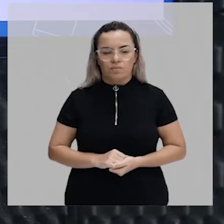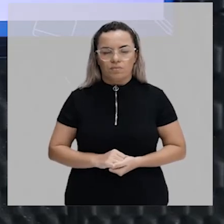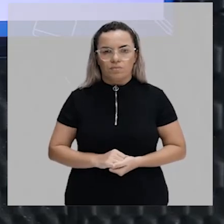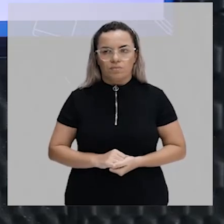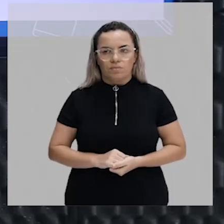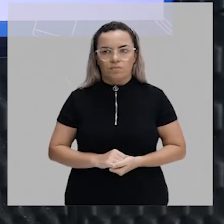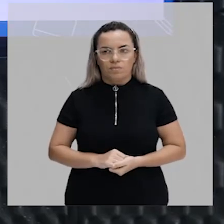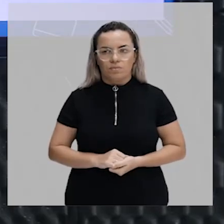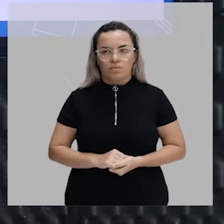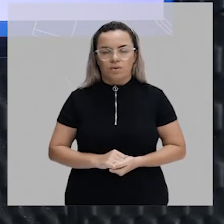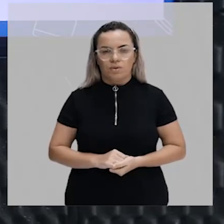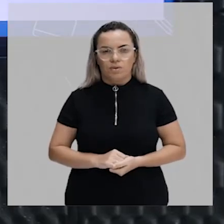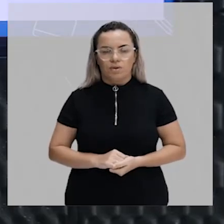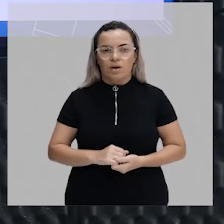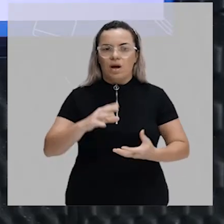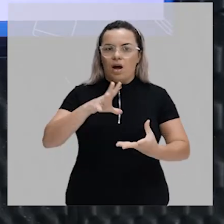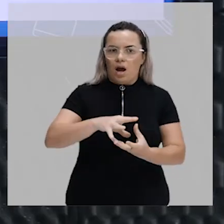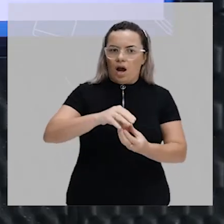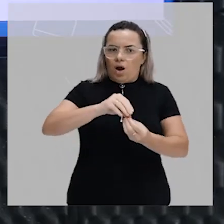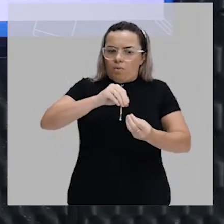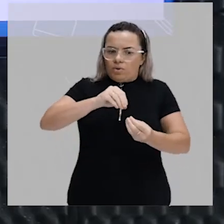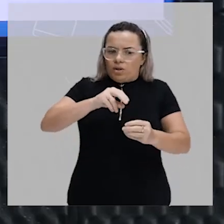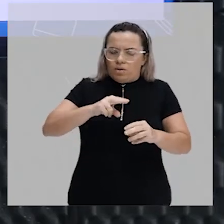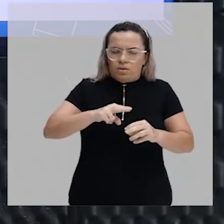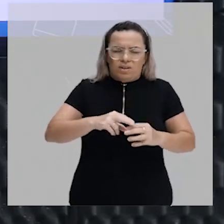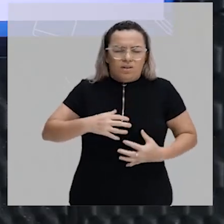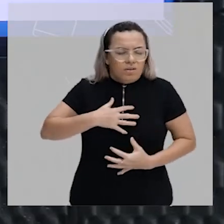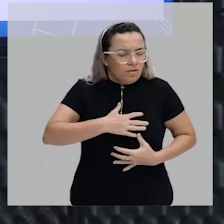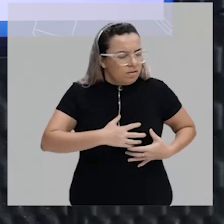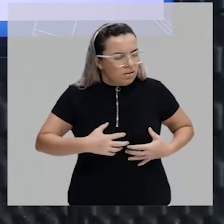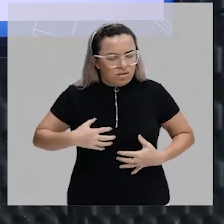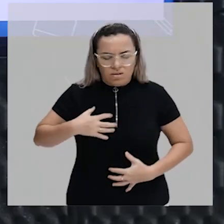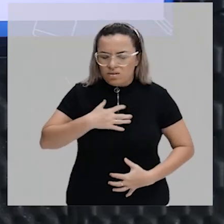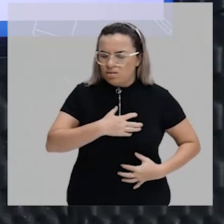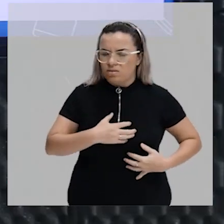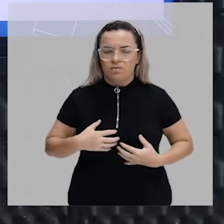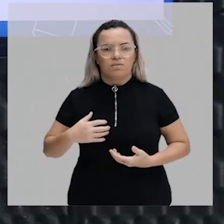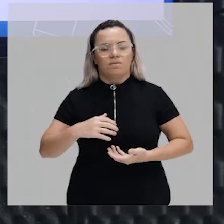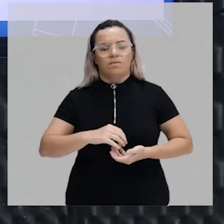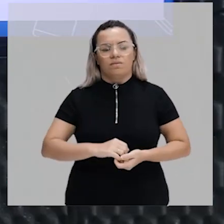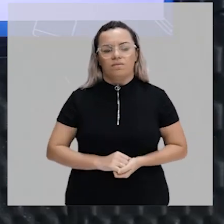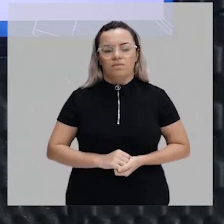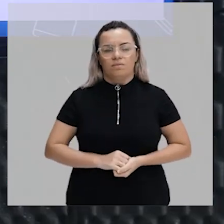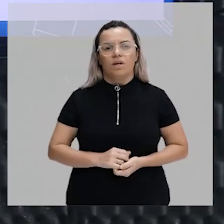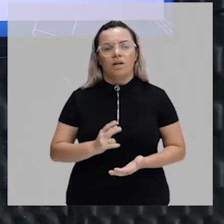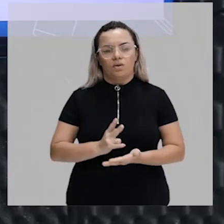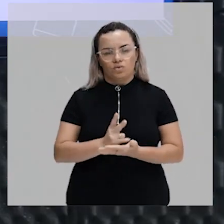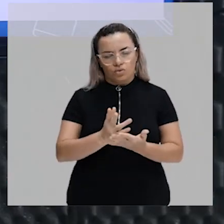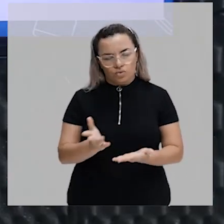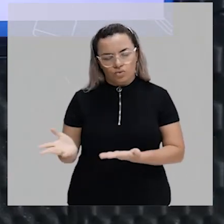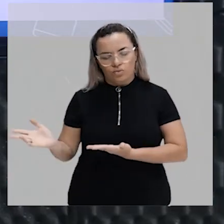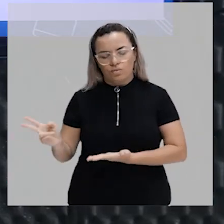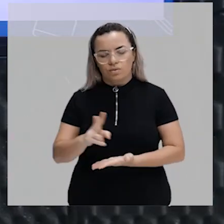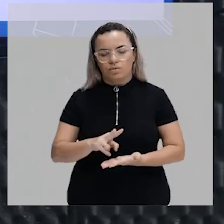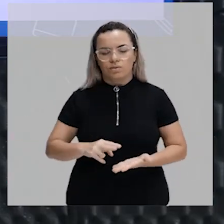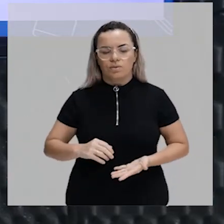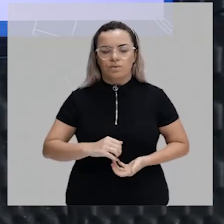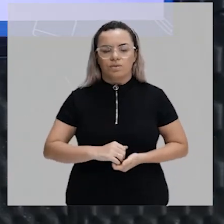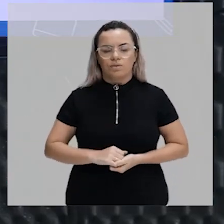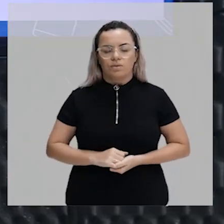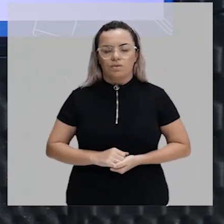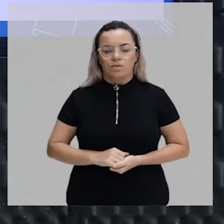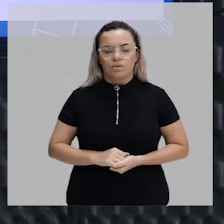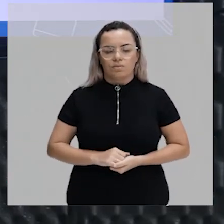A alma está presa, a alma está angustiada. Tudo se veste de uma igual grandeza. Quando a alma